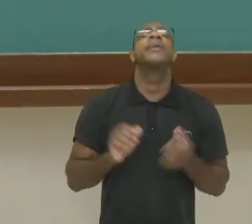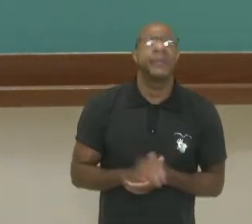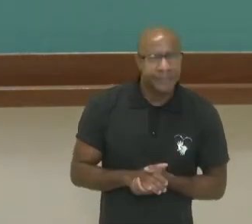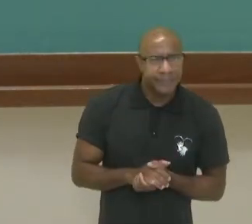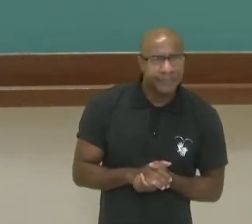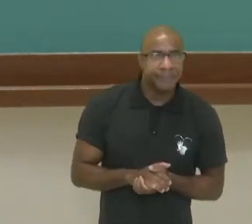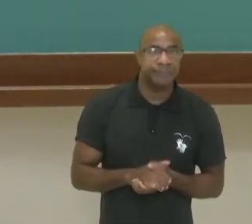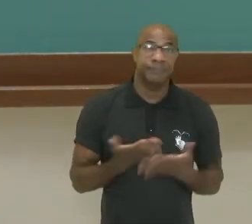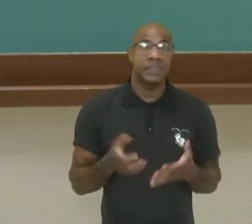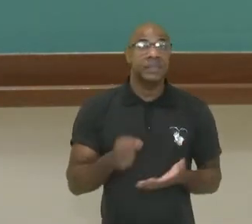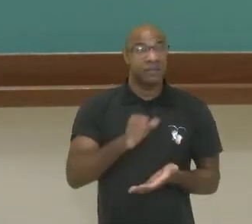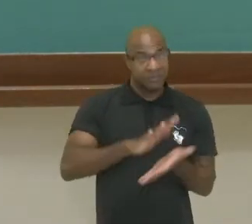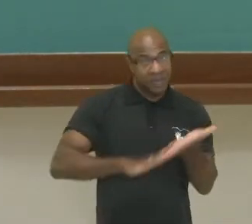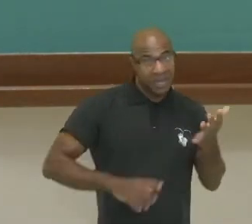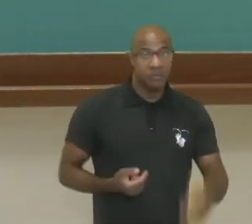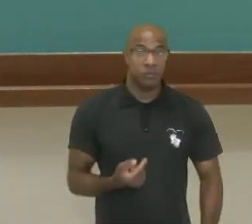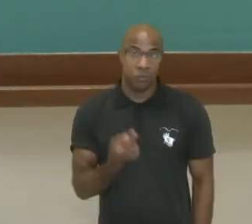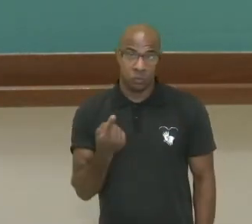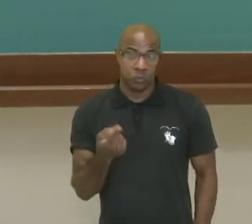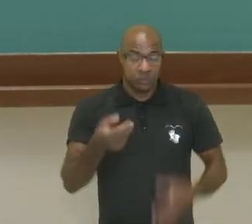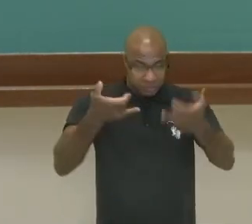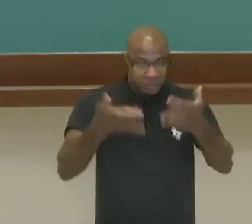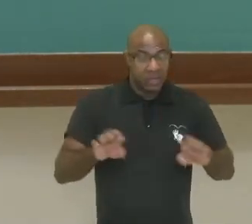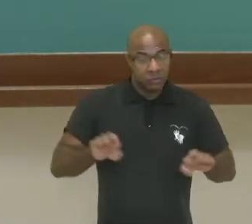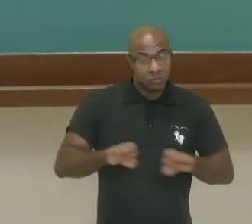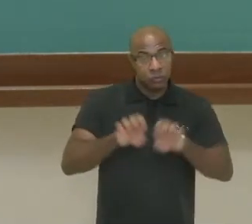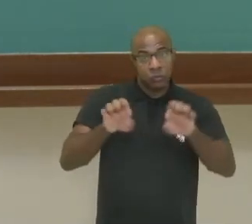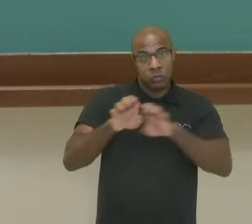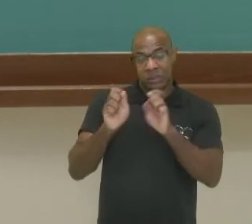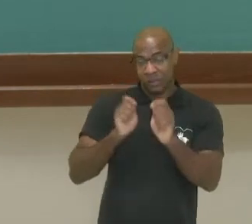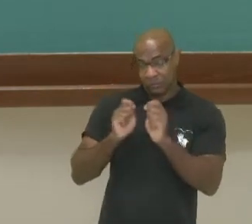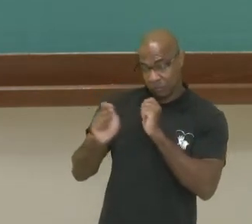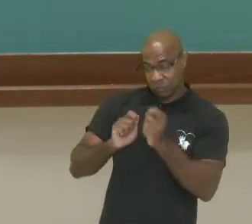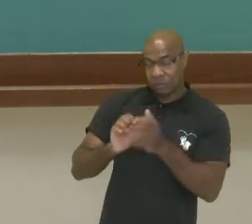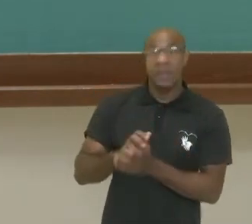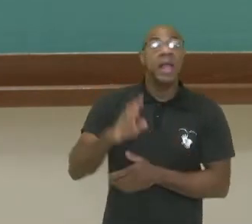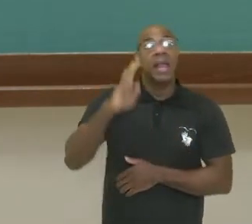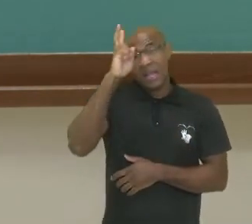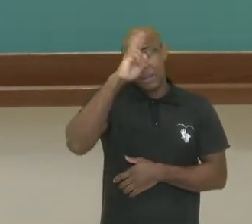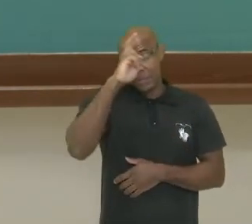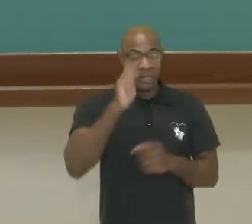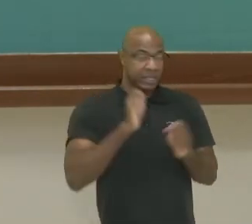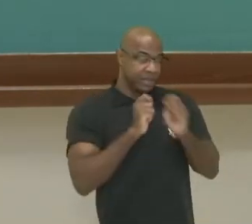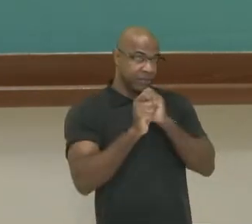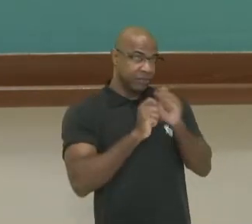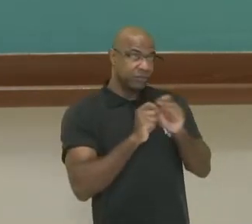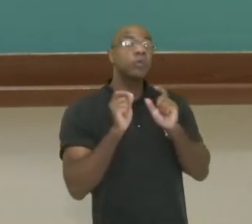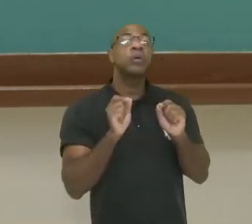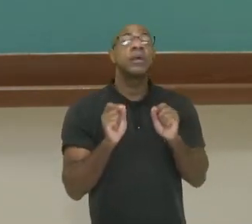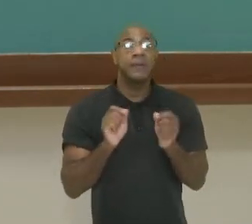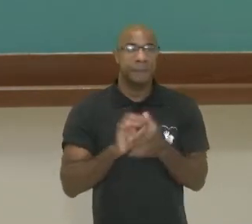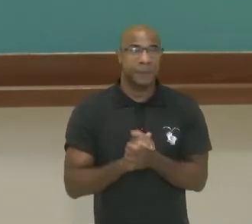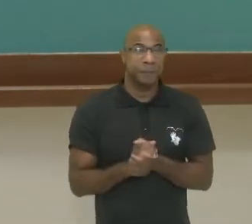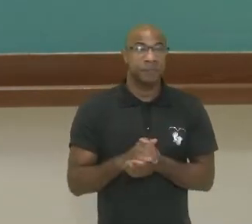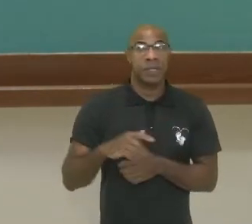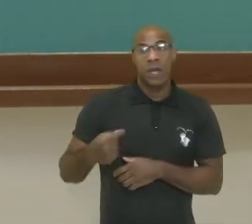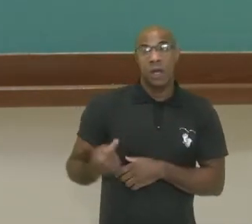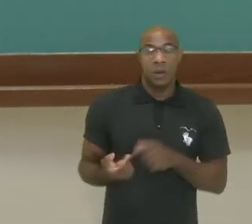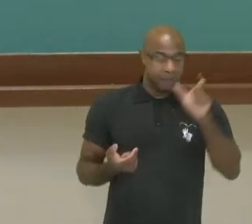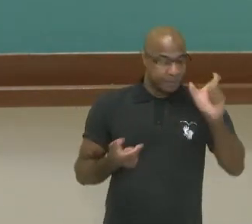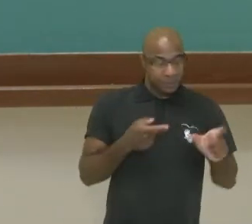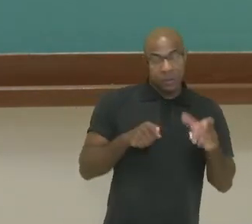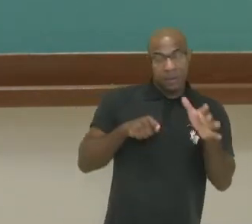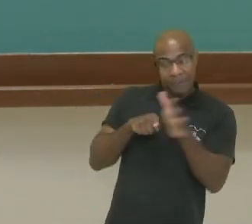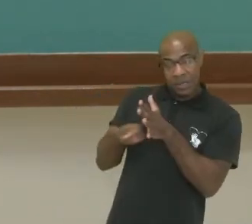uma questão sobre a estrutura da entrevista. Lembrando que na entrevista eu tenho sempre a quem? Uma pessoa que faz a